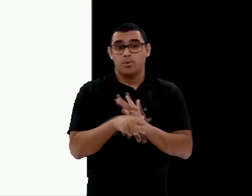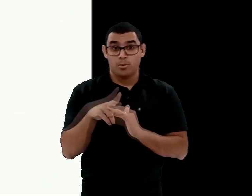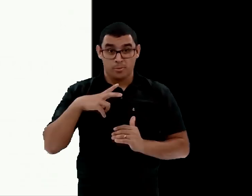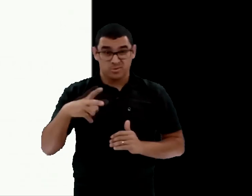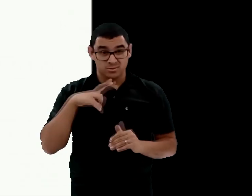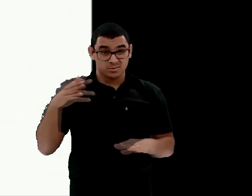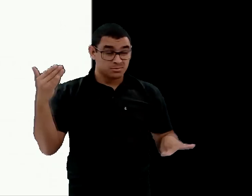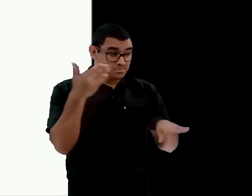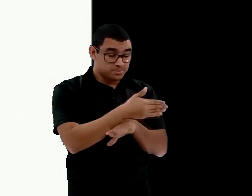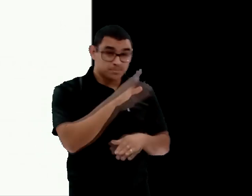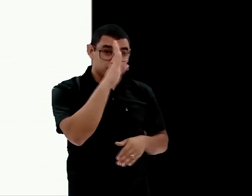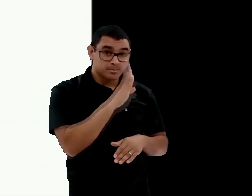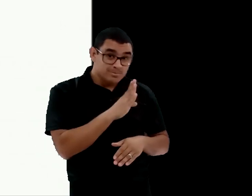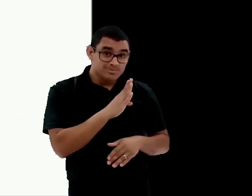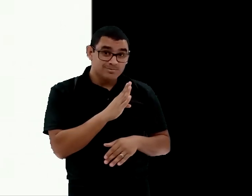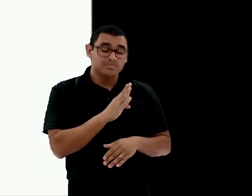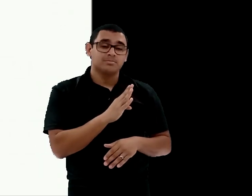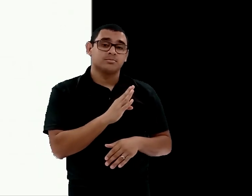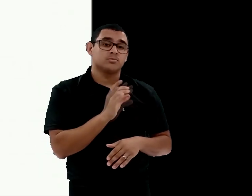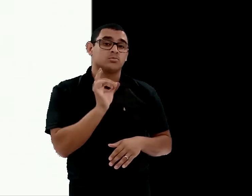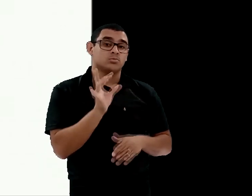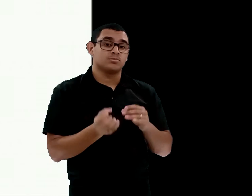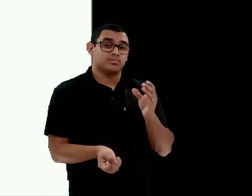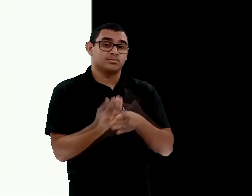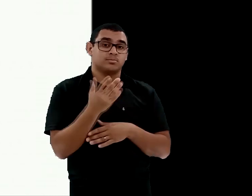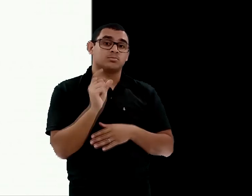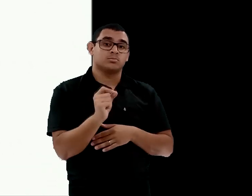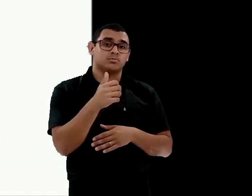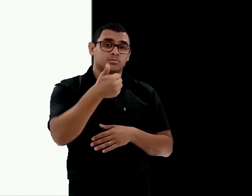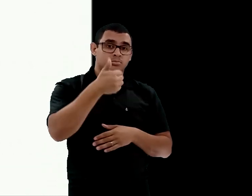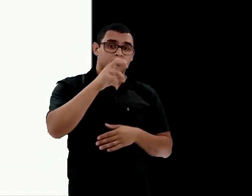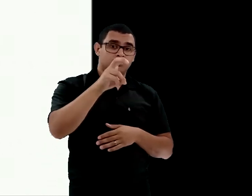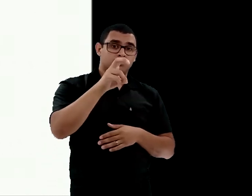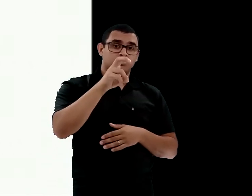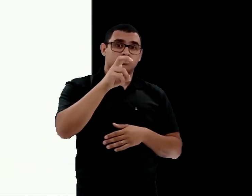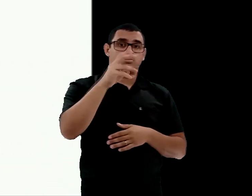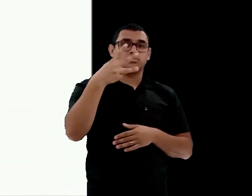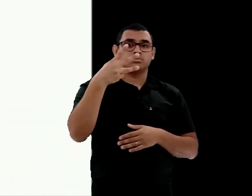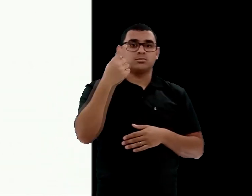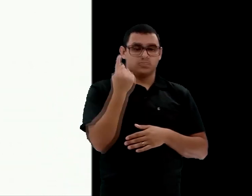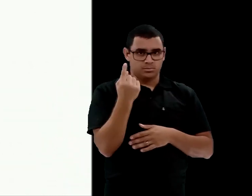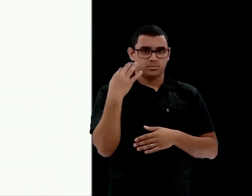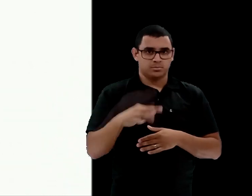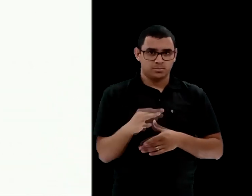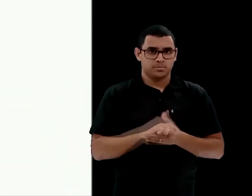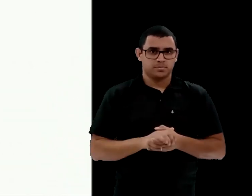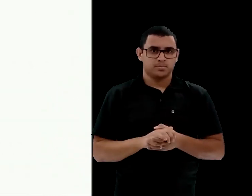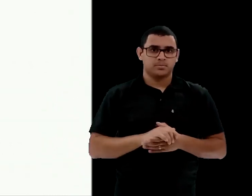colonização, a presença dos portugueses mais efetiva no território que hoje é o Brasil, vai ocorrer a partir de